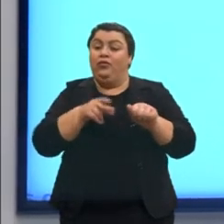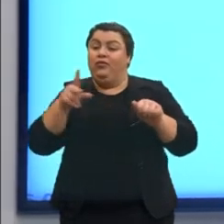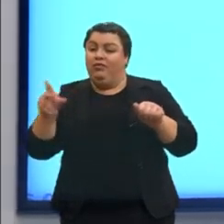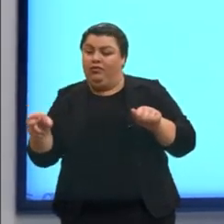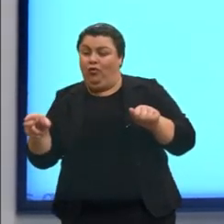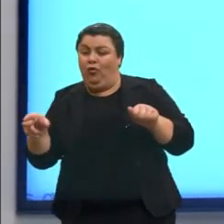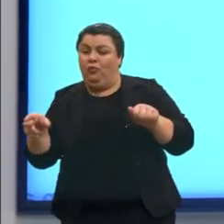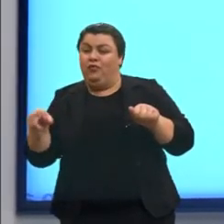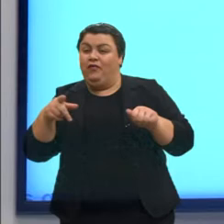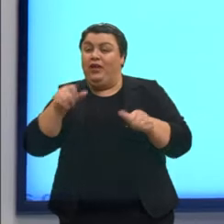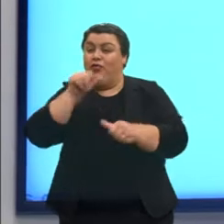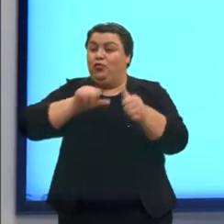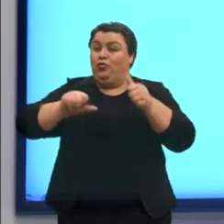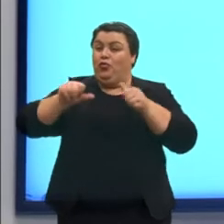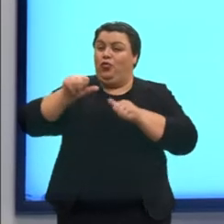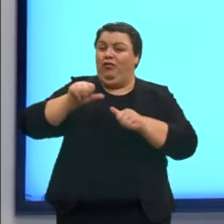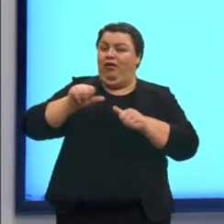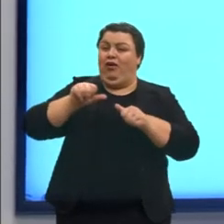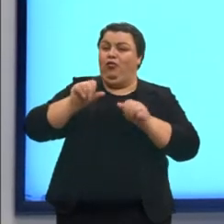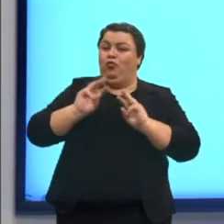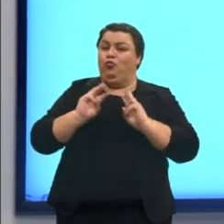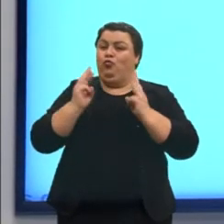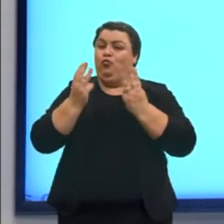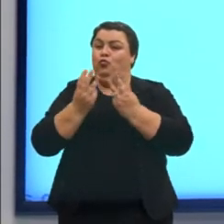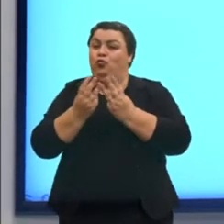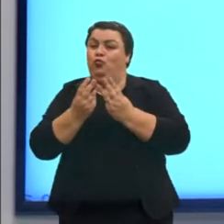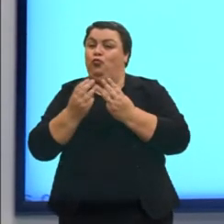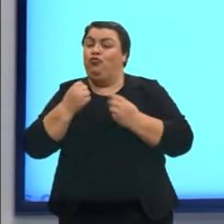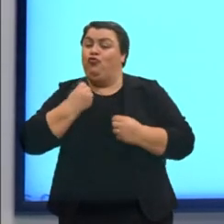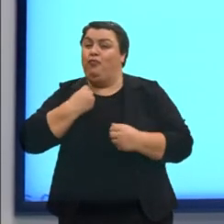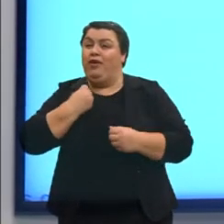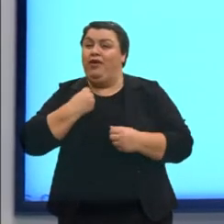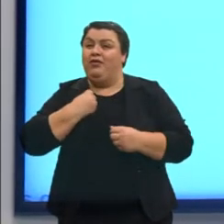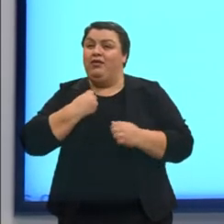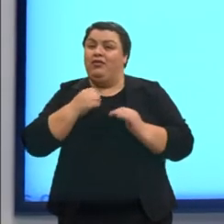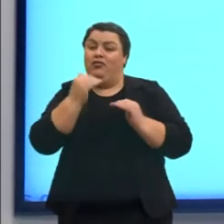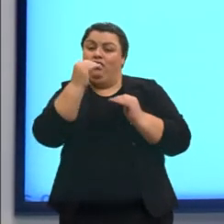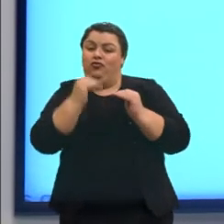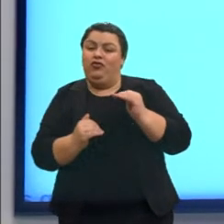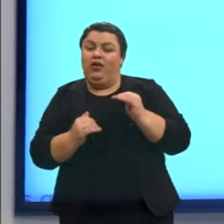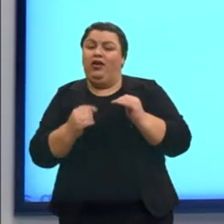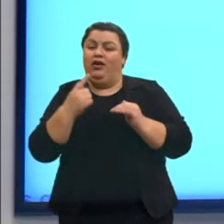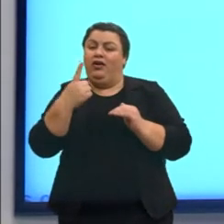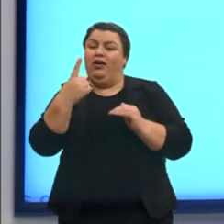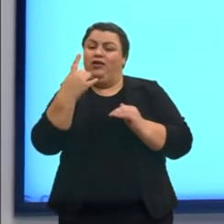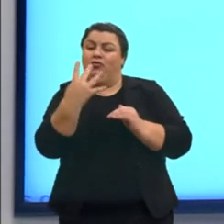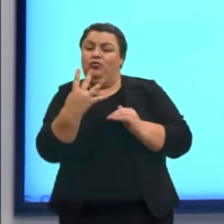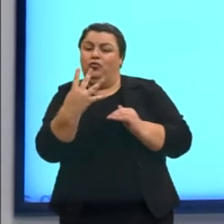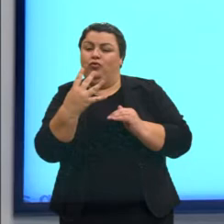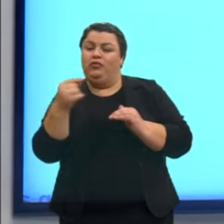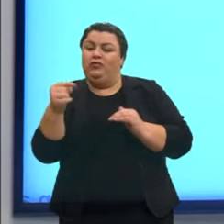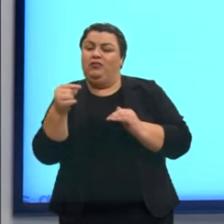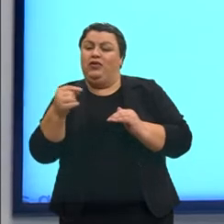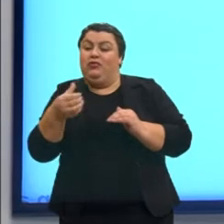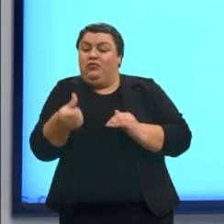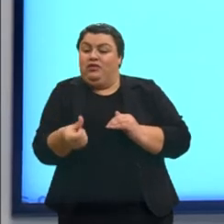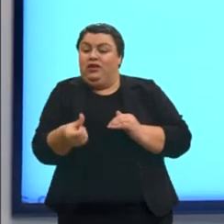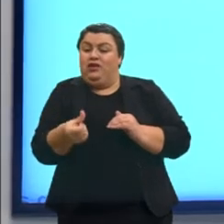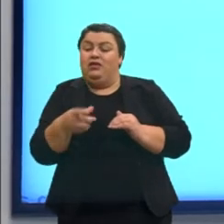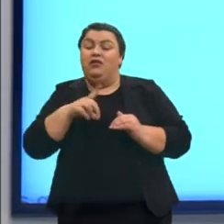vai mudar em número de massa e se eu fizer subtração aquele diminuir 14 - 6 eu vou ter